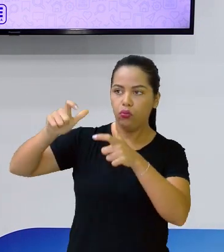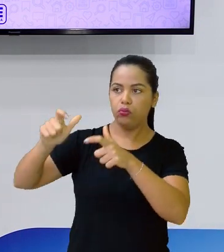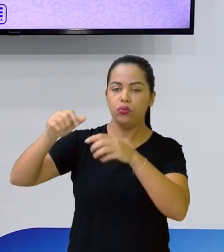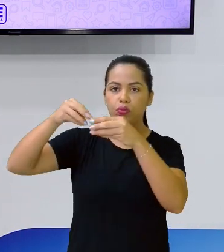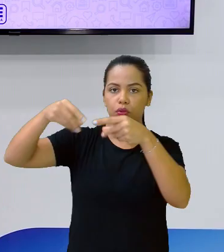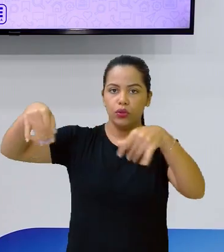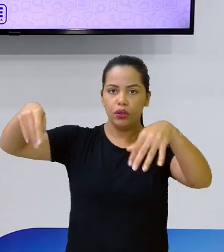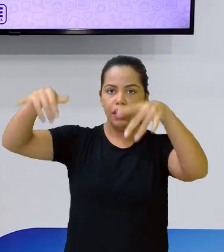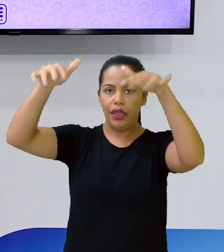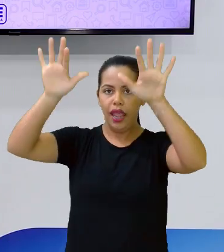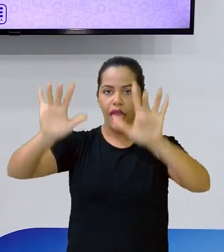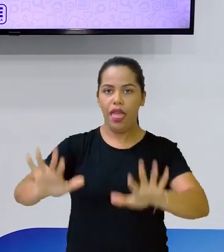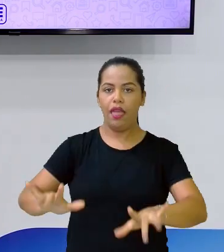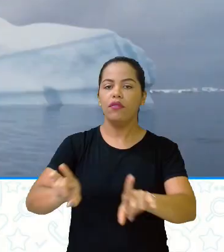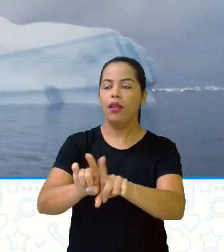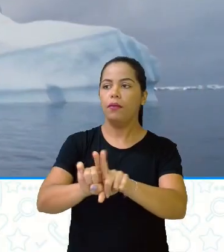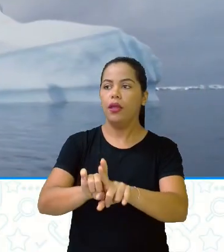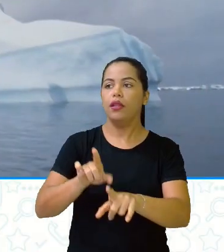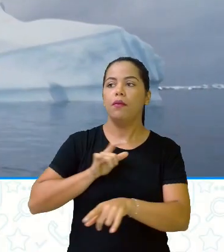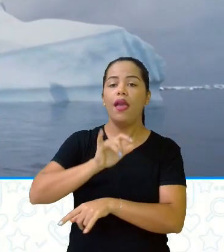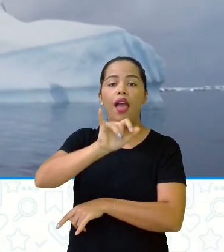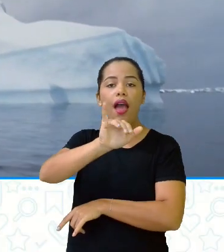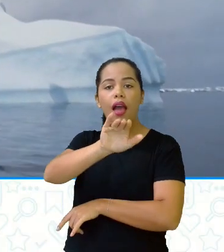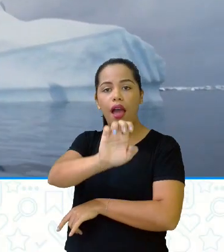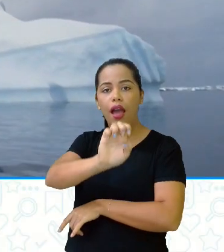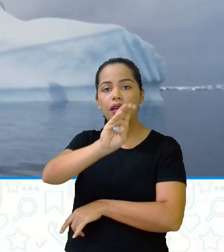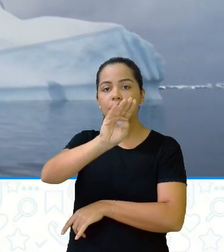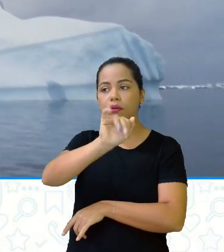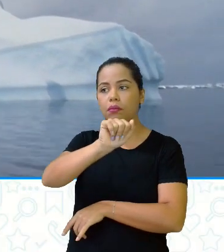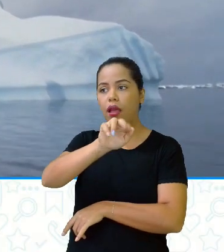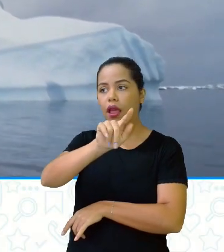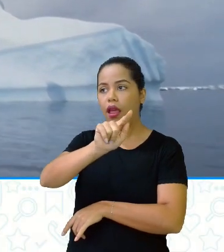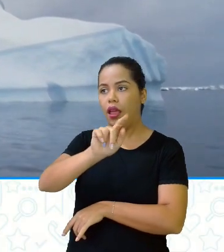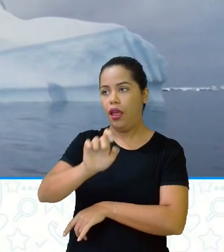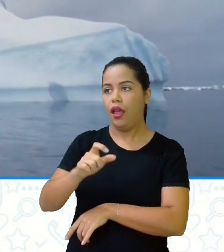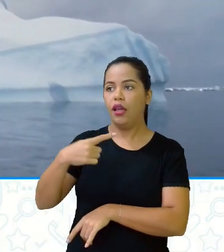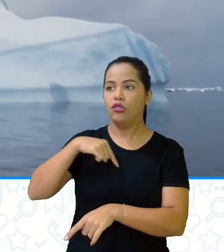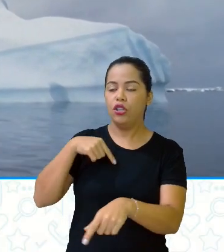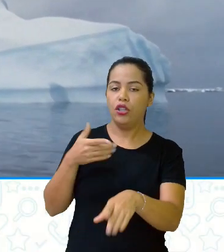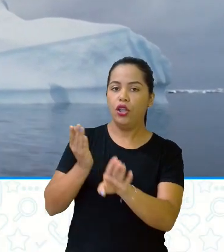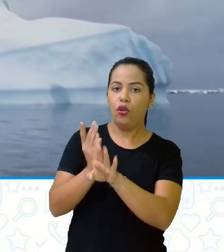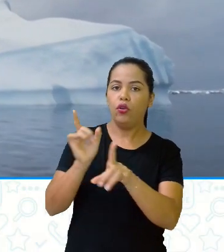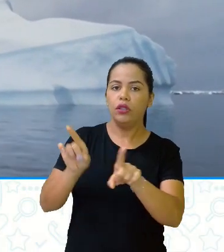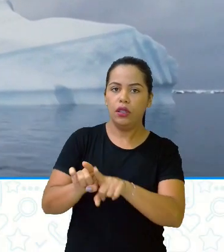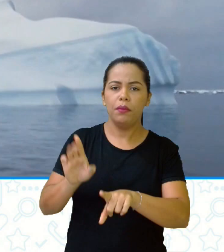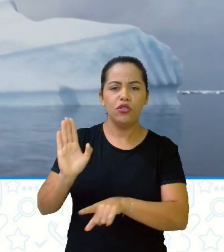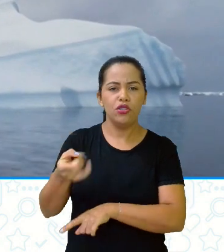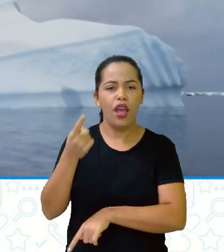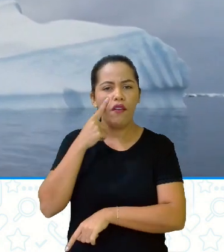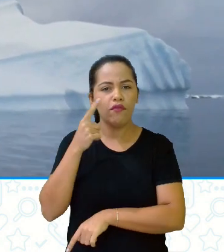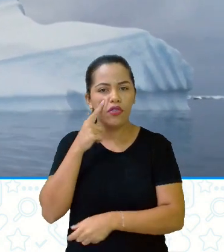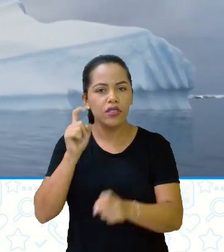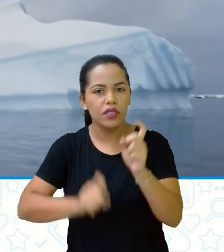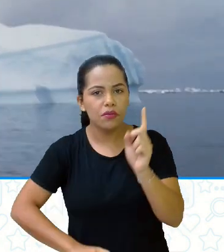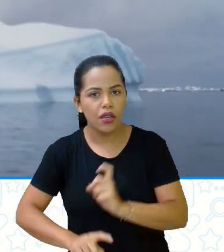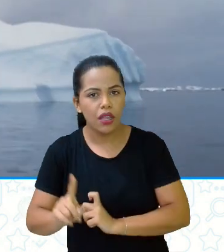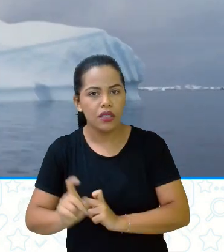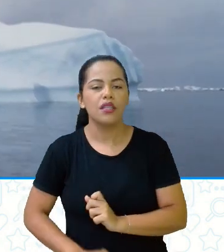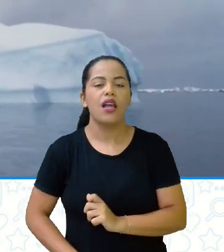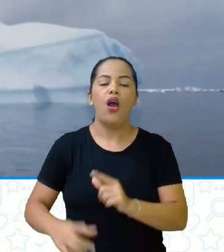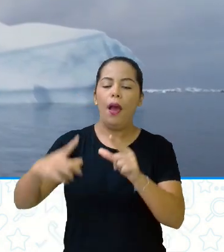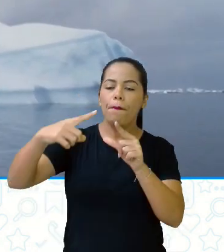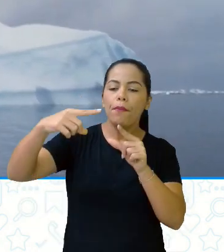neve. Também os icebergs, que aqui a gente está vendo uma ponta do iceberg. Já ouviu essa expressão, a ponta